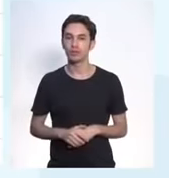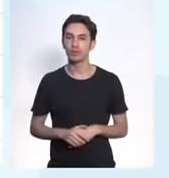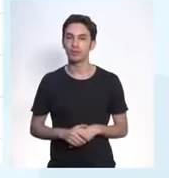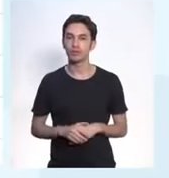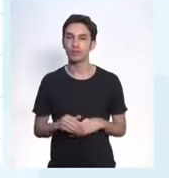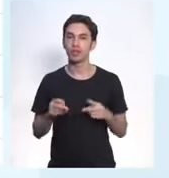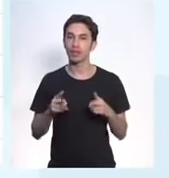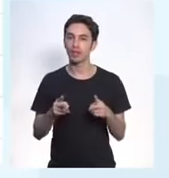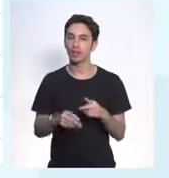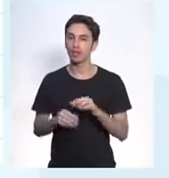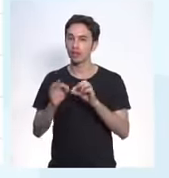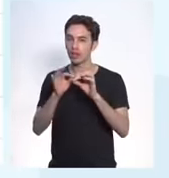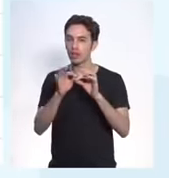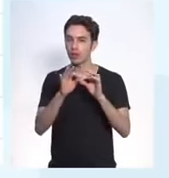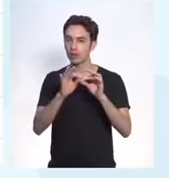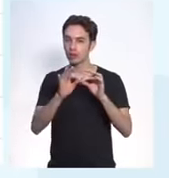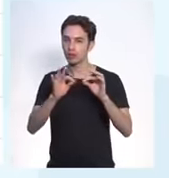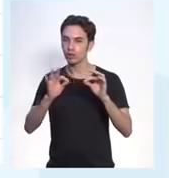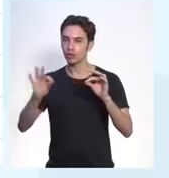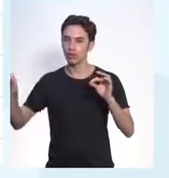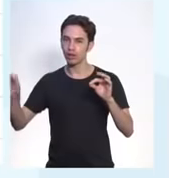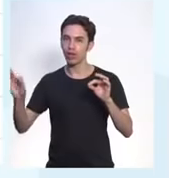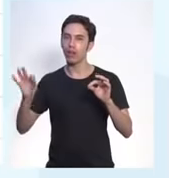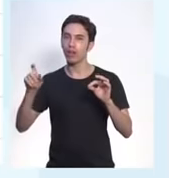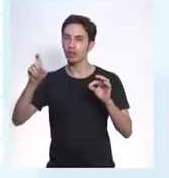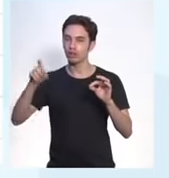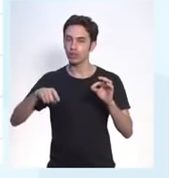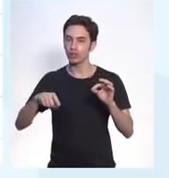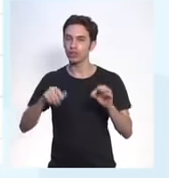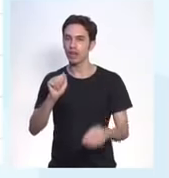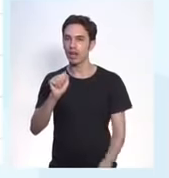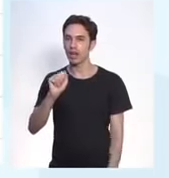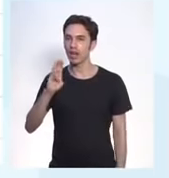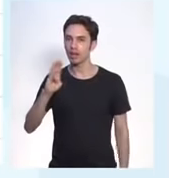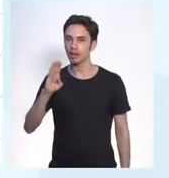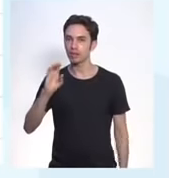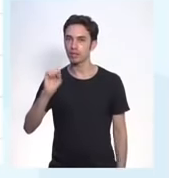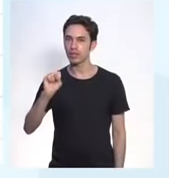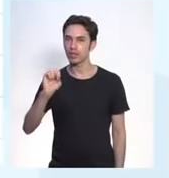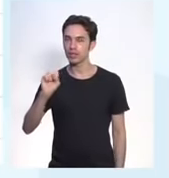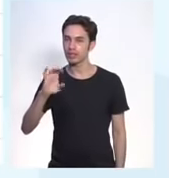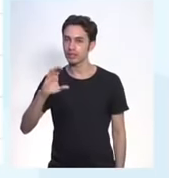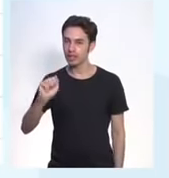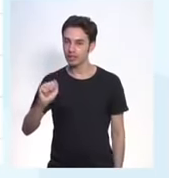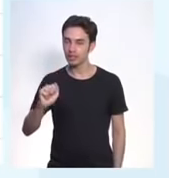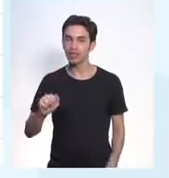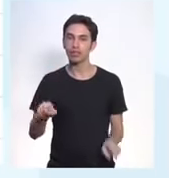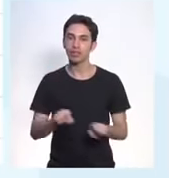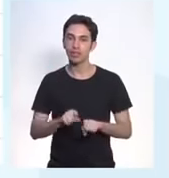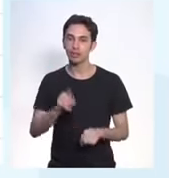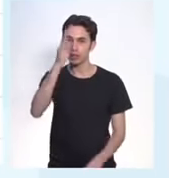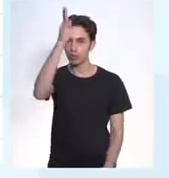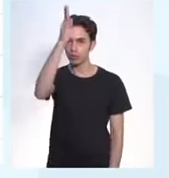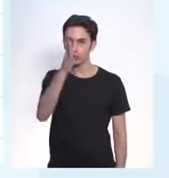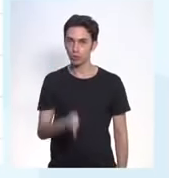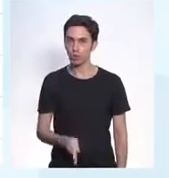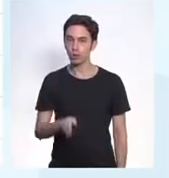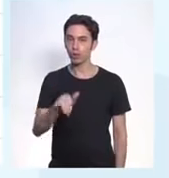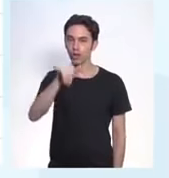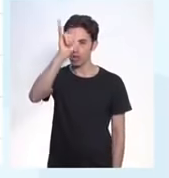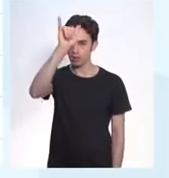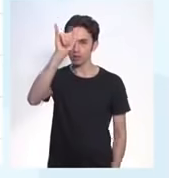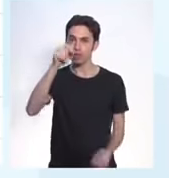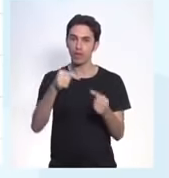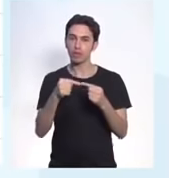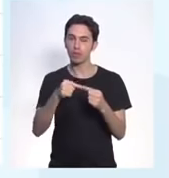x que é o da horizontal que é o ter uma ideia apps da abscissa e na vertical aqui que é o Y né que a